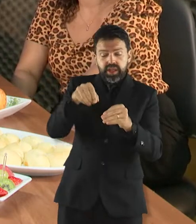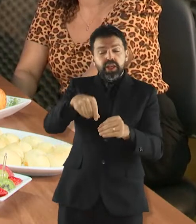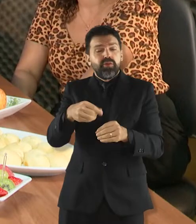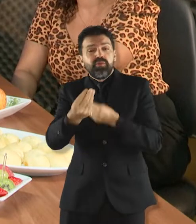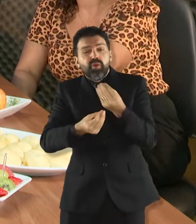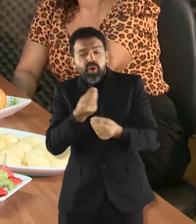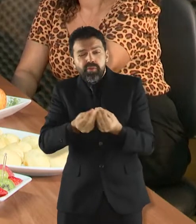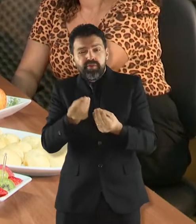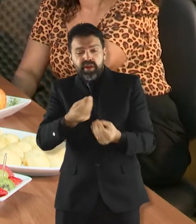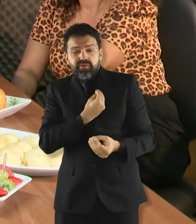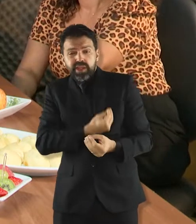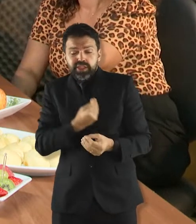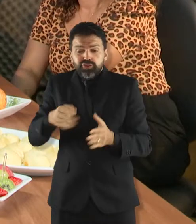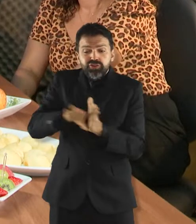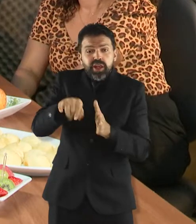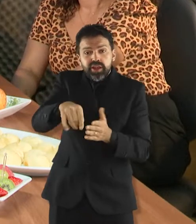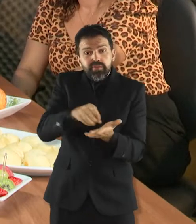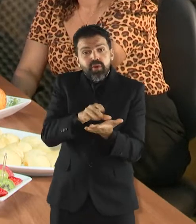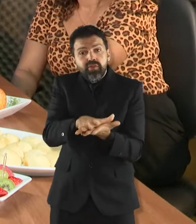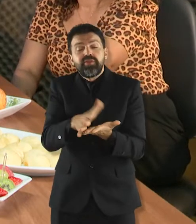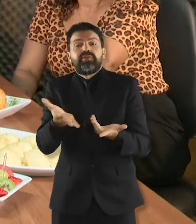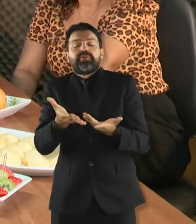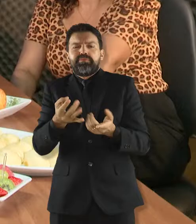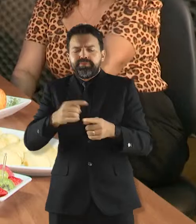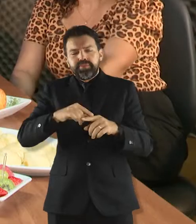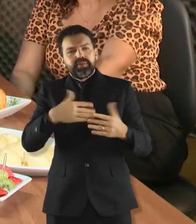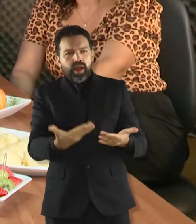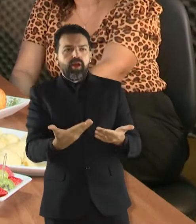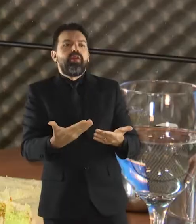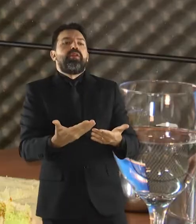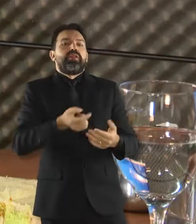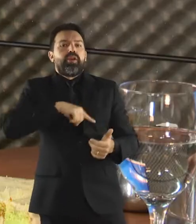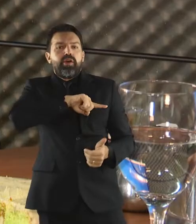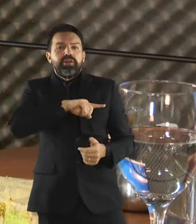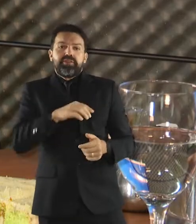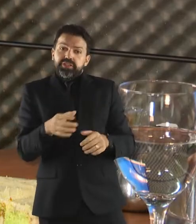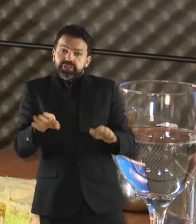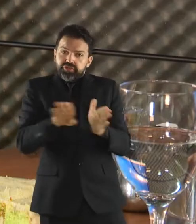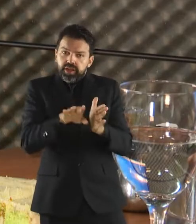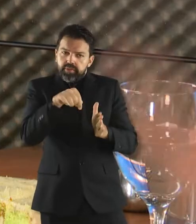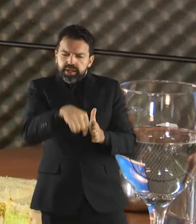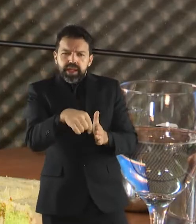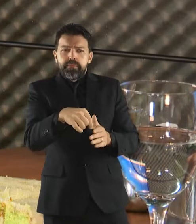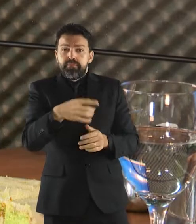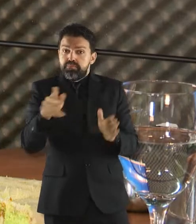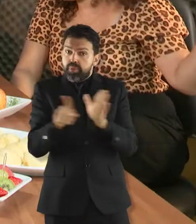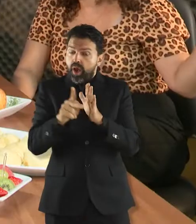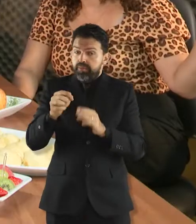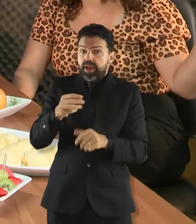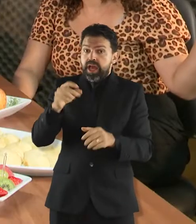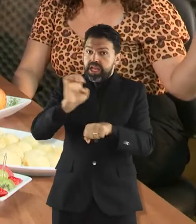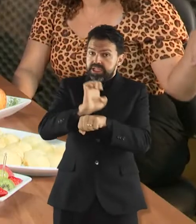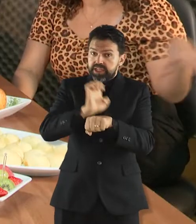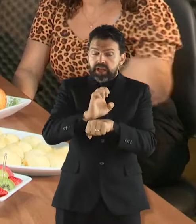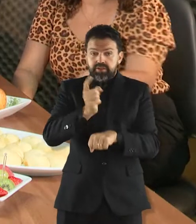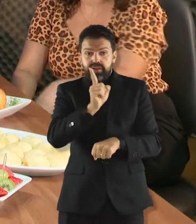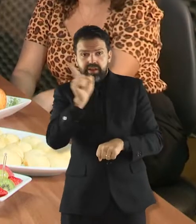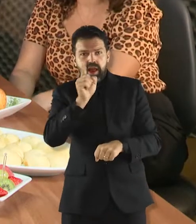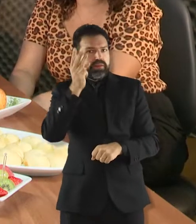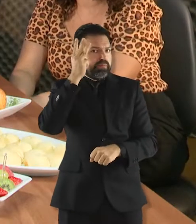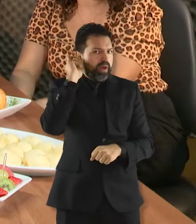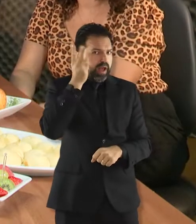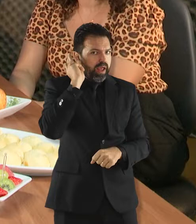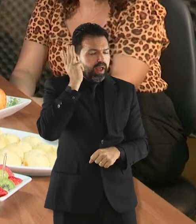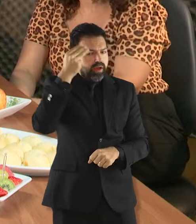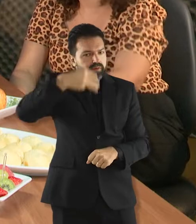quando chegaram aqui? Então, a gente veio para cá do Maranhão, nós morávamos no Maranhão. Já tinham se retirado do Maranhão? Isso, nós já